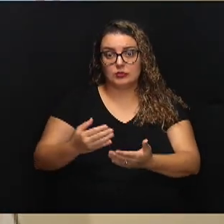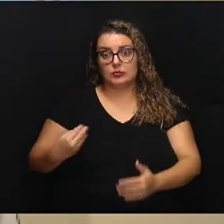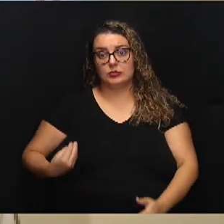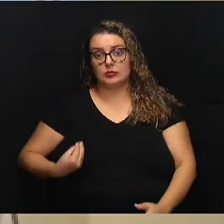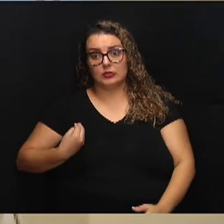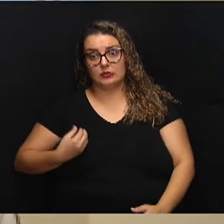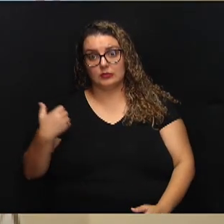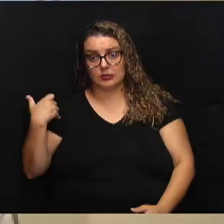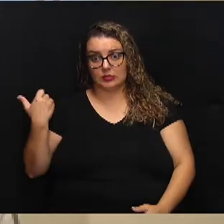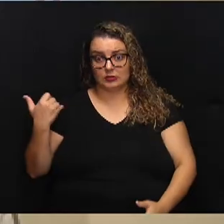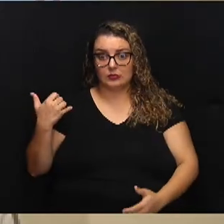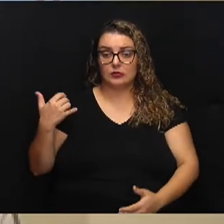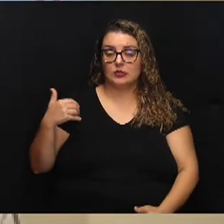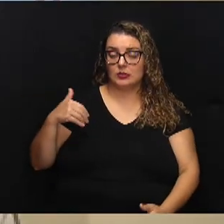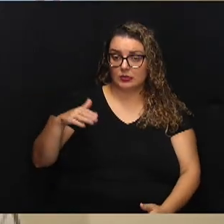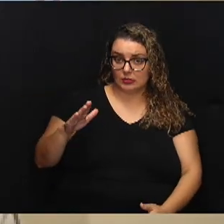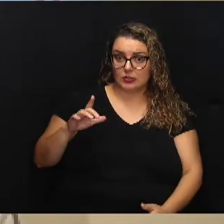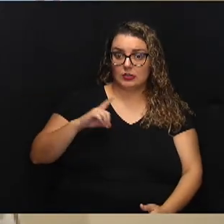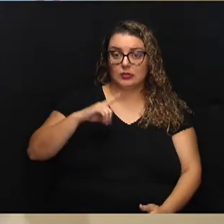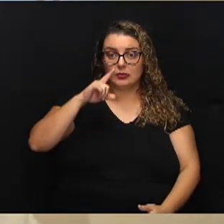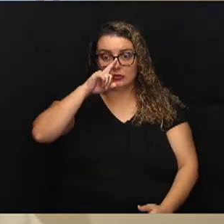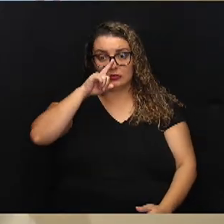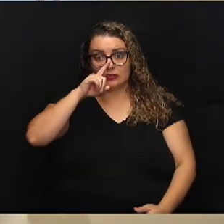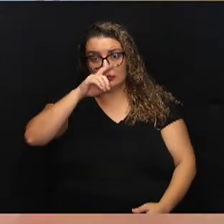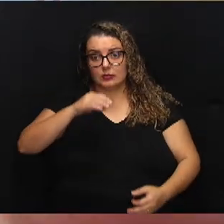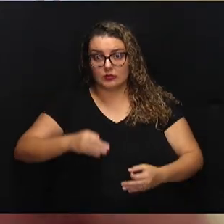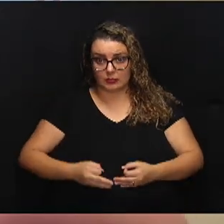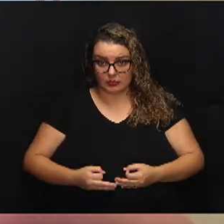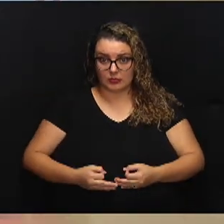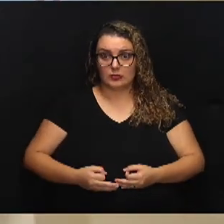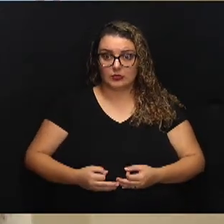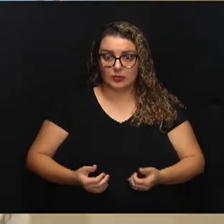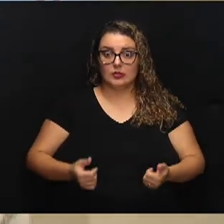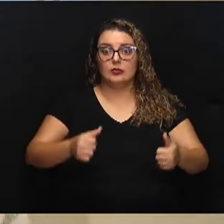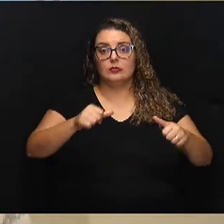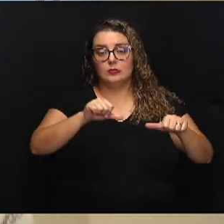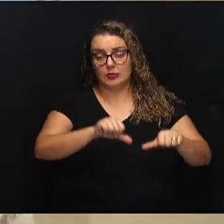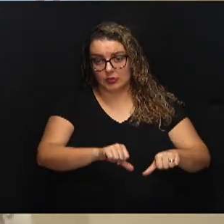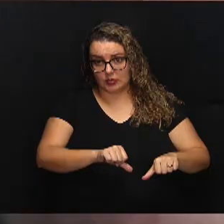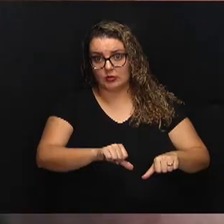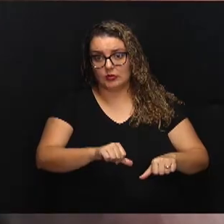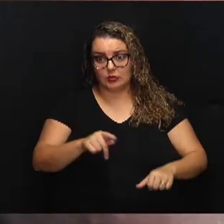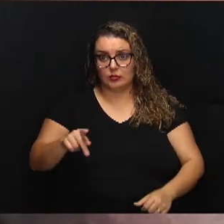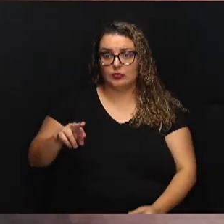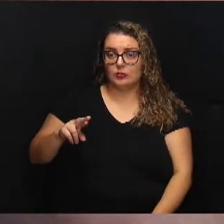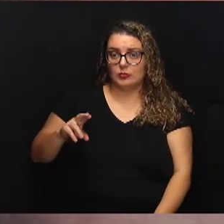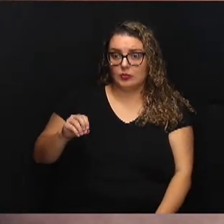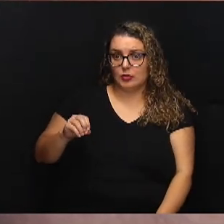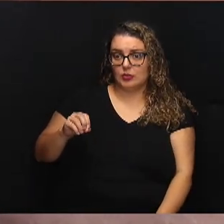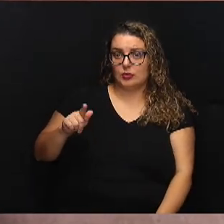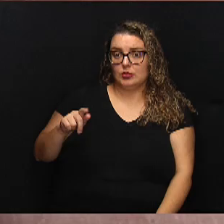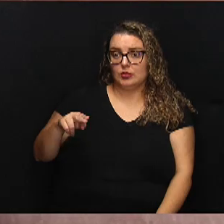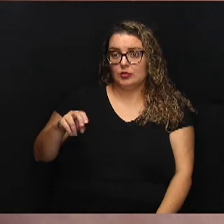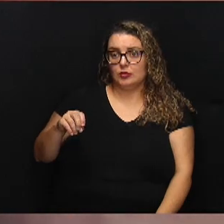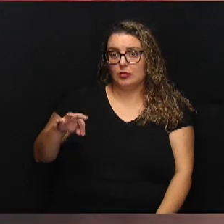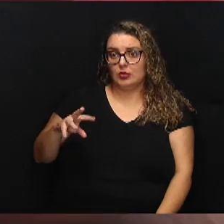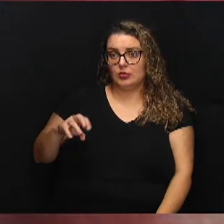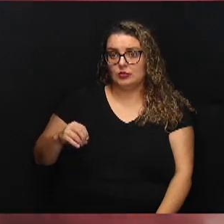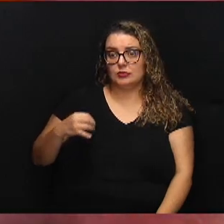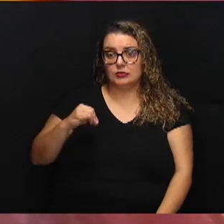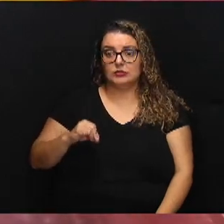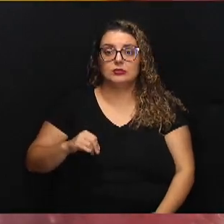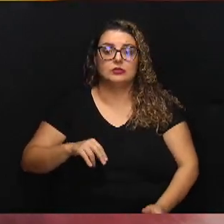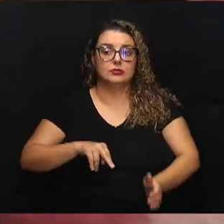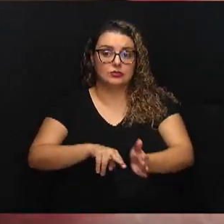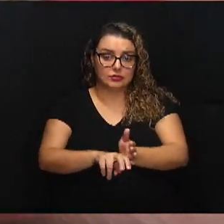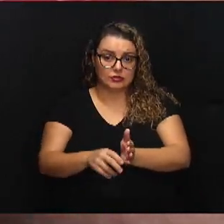adulta, elas têm um risco maior de ovário e pioram o seu prognóstico caso sejam diagnosticadas com